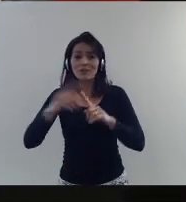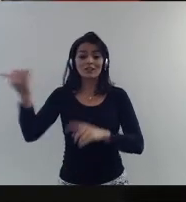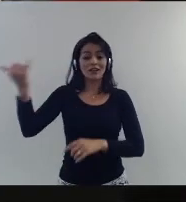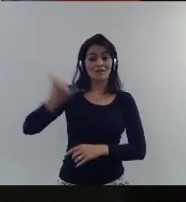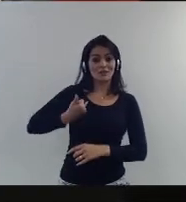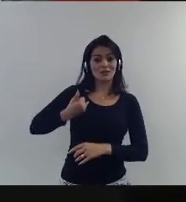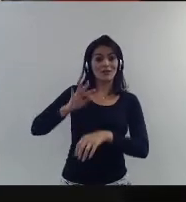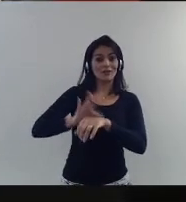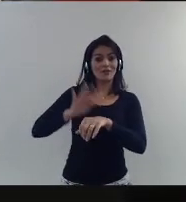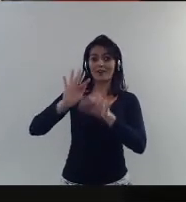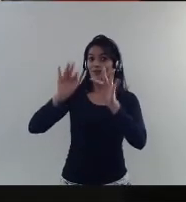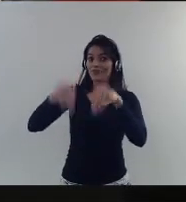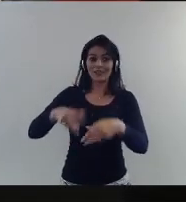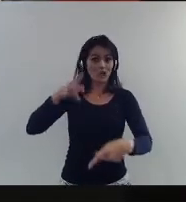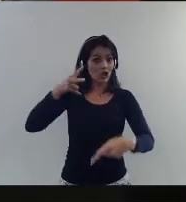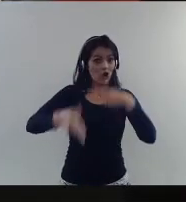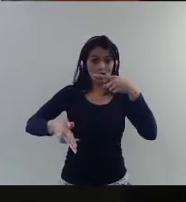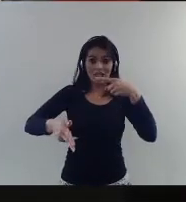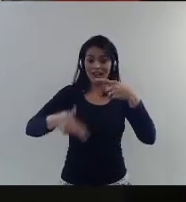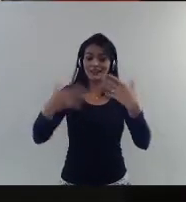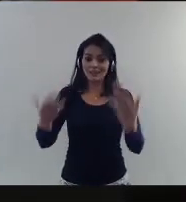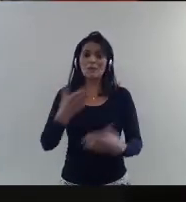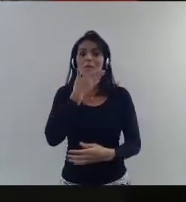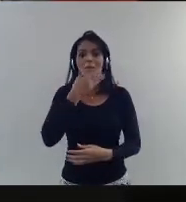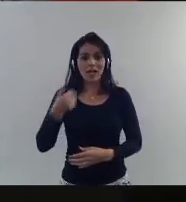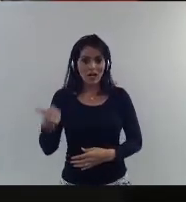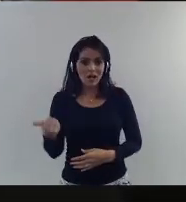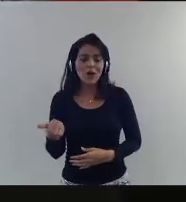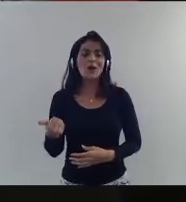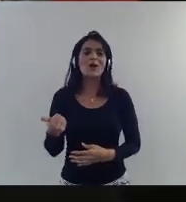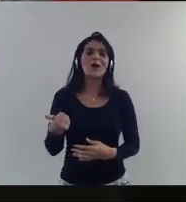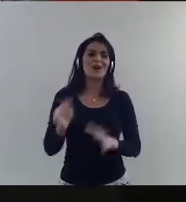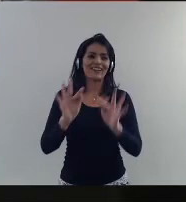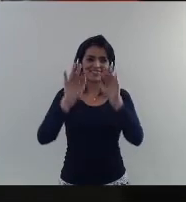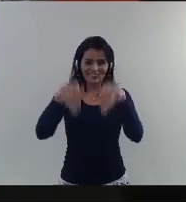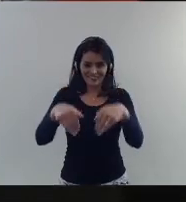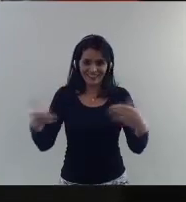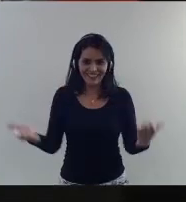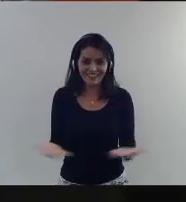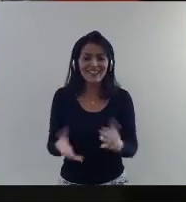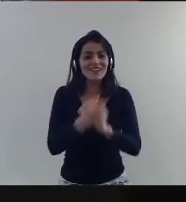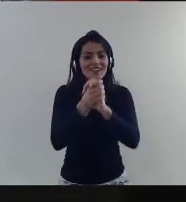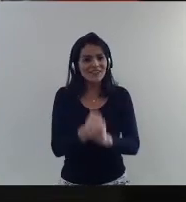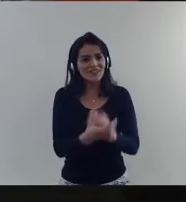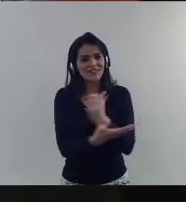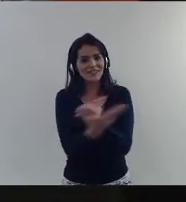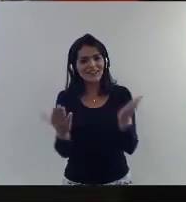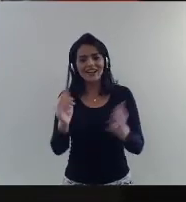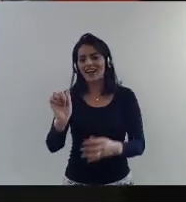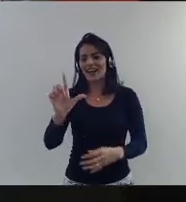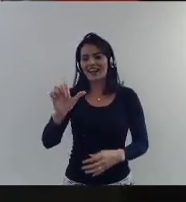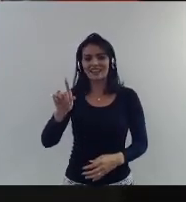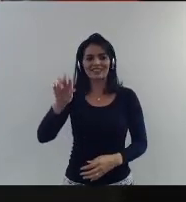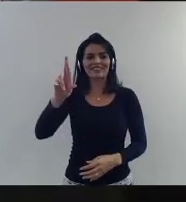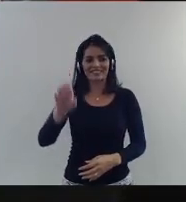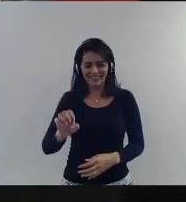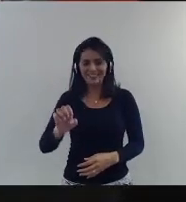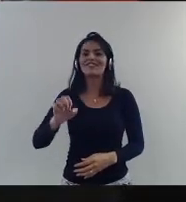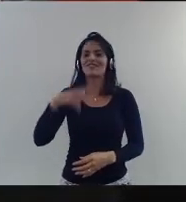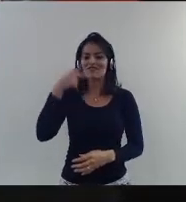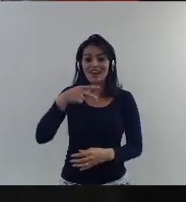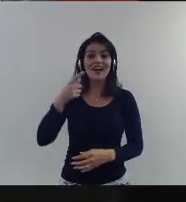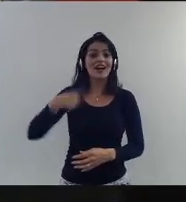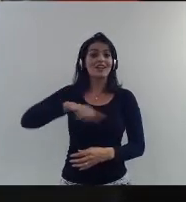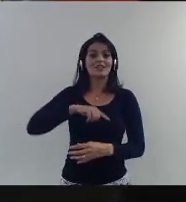comunicou aqui que a gente vai cair. Então, melhor a gente ir para o encerramento, né? E complementando aqui o que o Alexandre tratou, a gente não estudou para